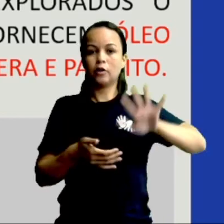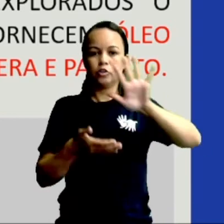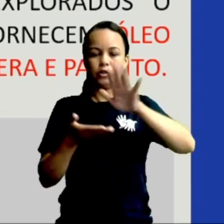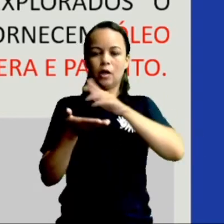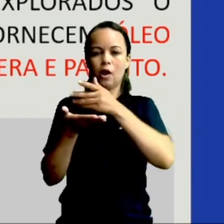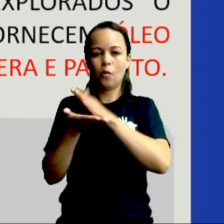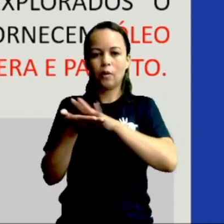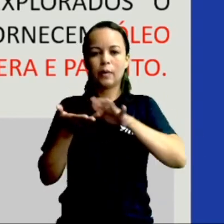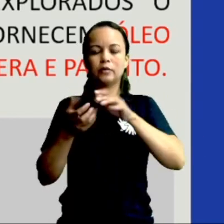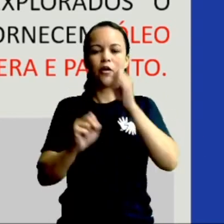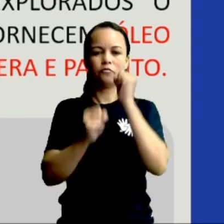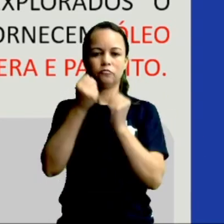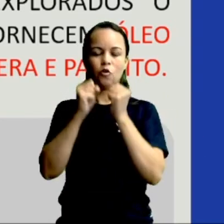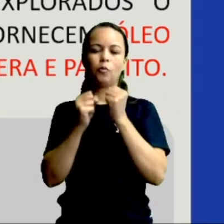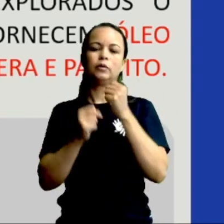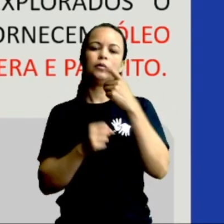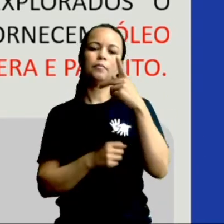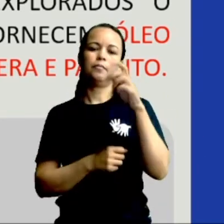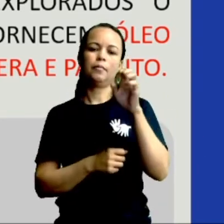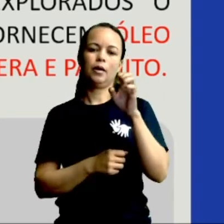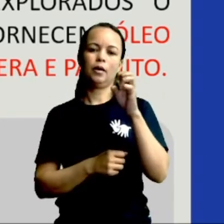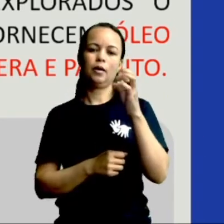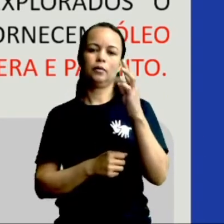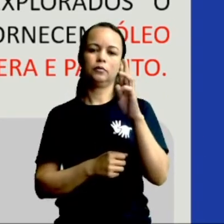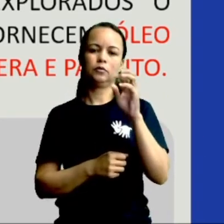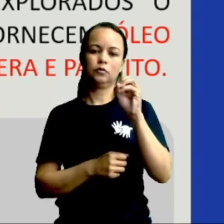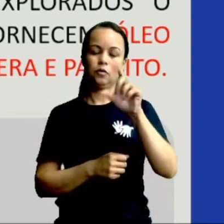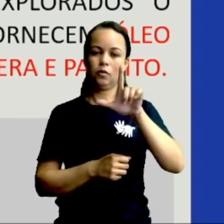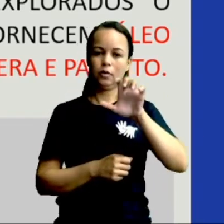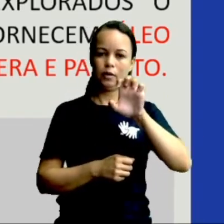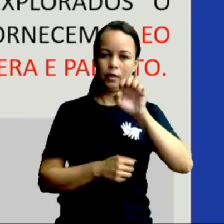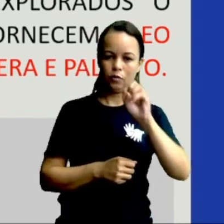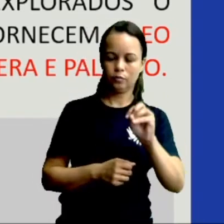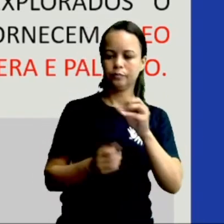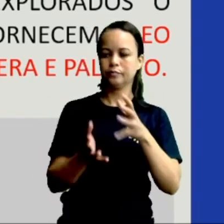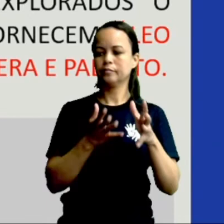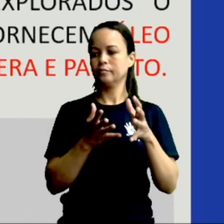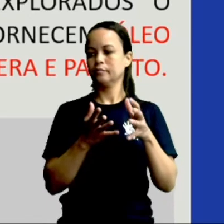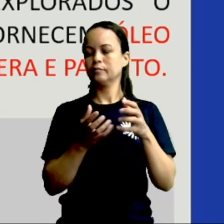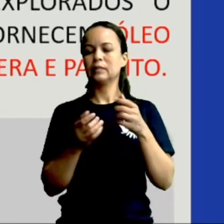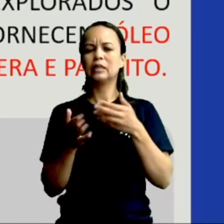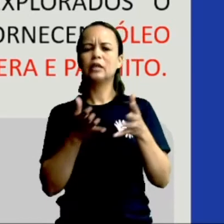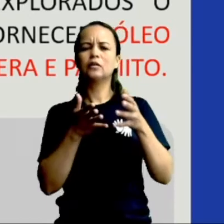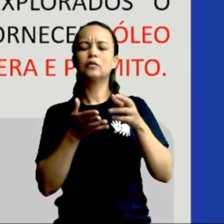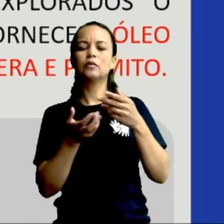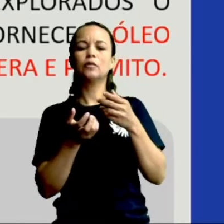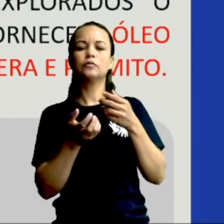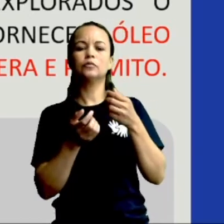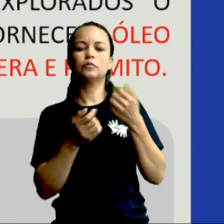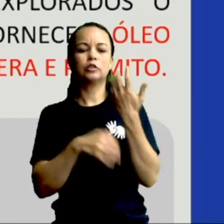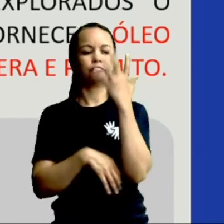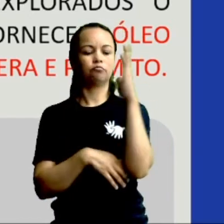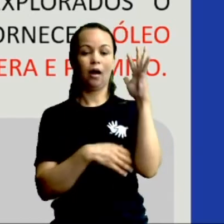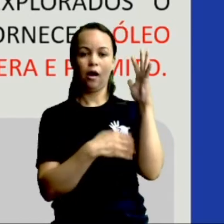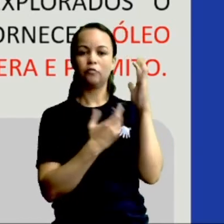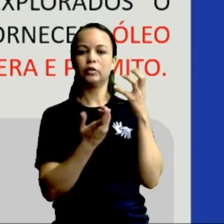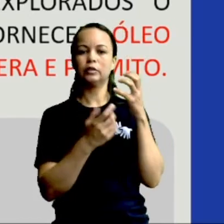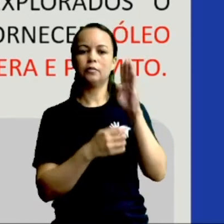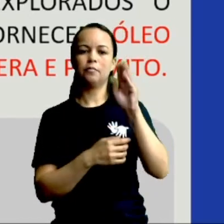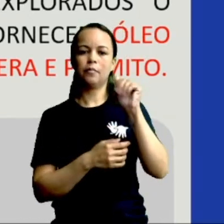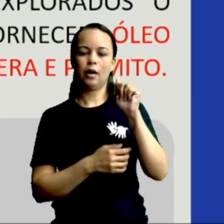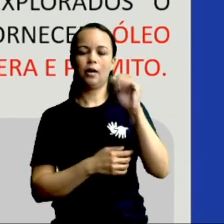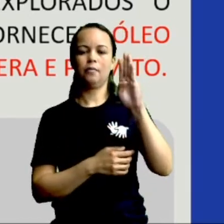certo? Na Mata dos Cocais são explorados o babaçu e a carnaúba, que fornece